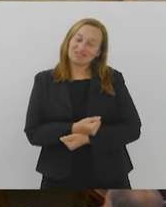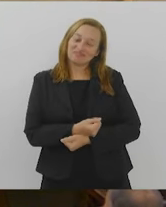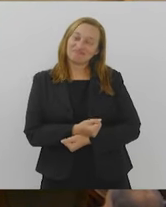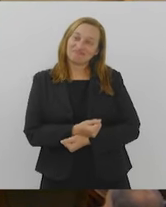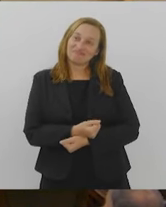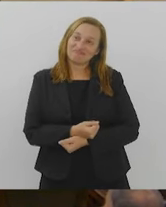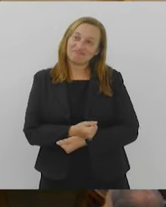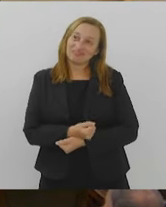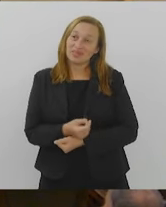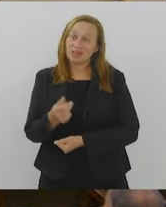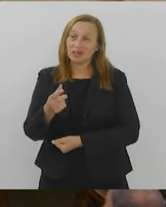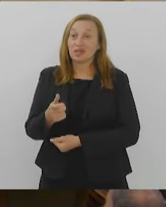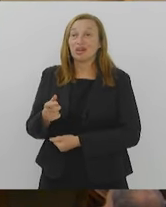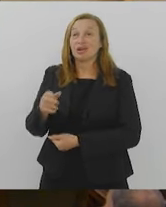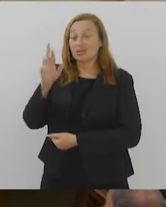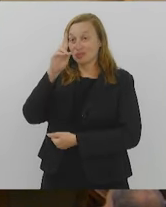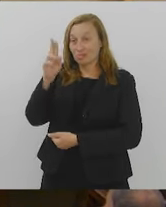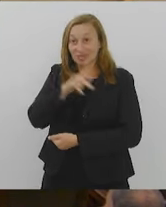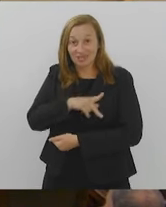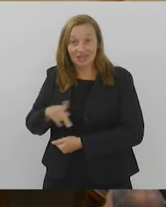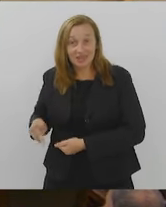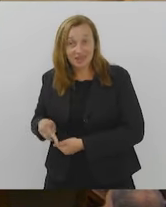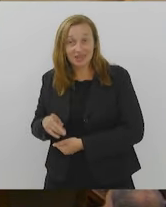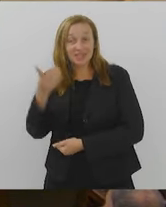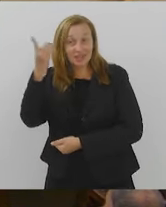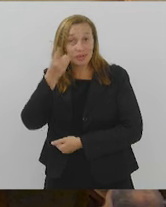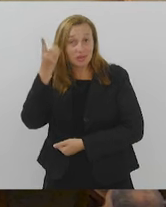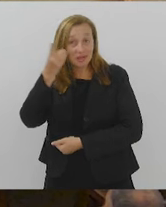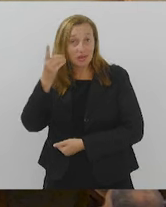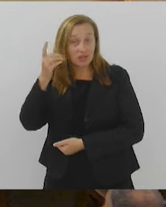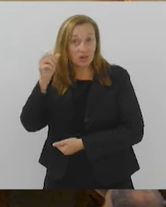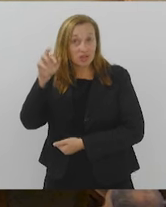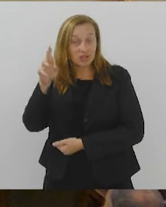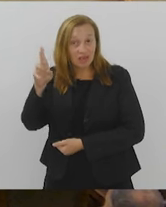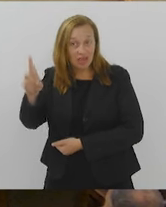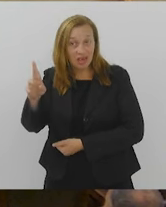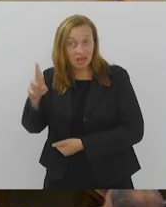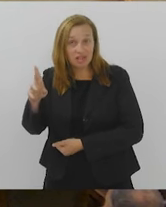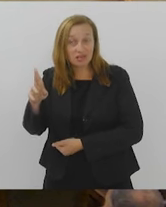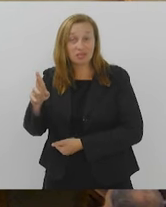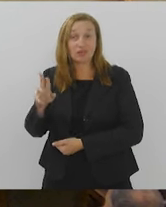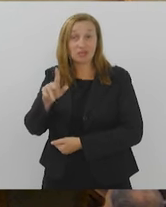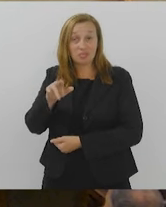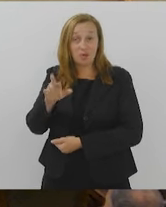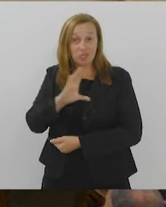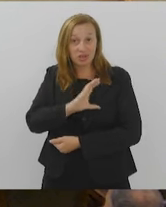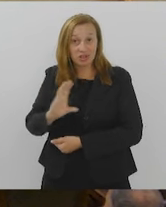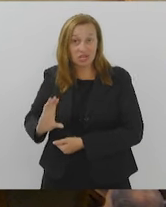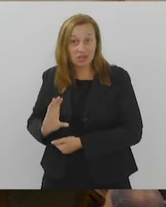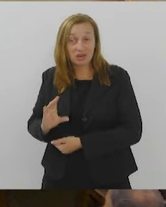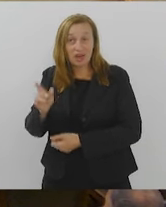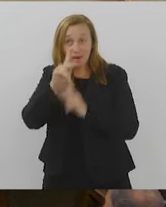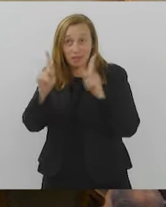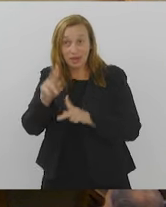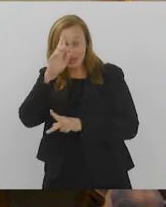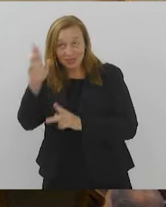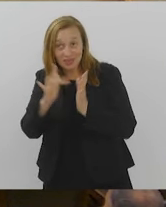Senhor presidente, deputado Rosenberg Reis, nossa irmã em Cristo, paz do Senhor, como é